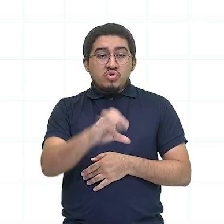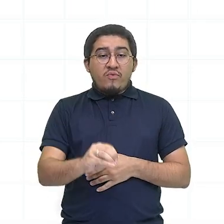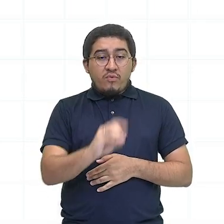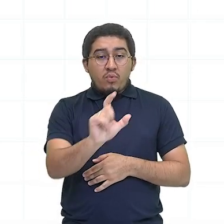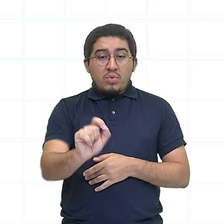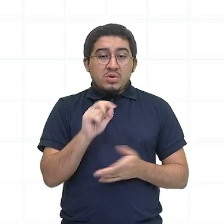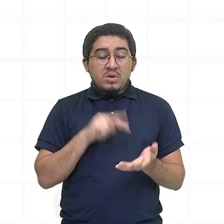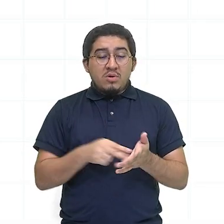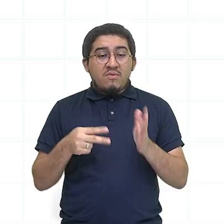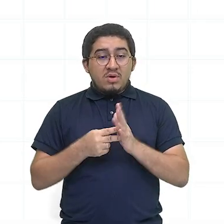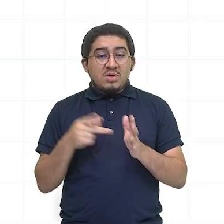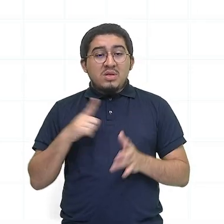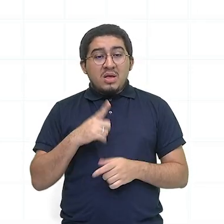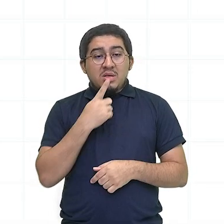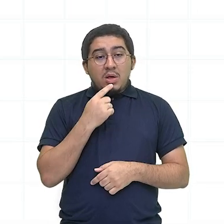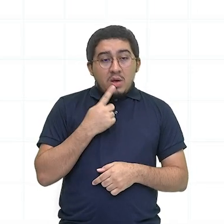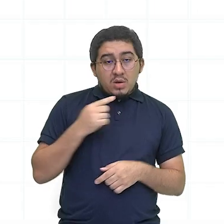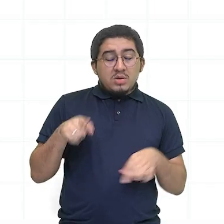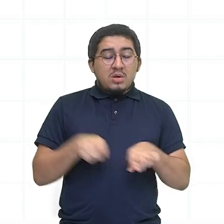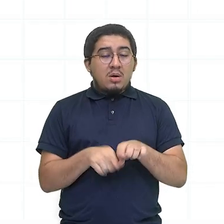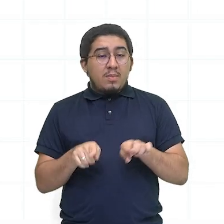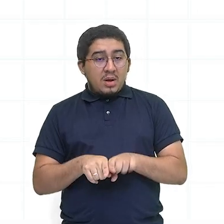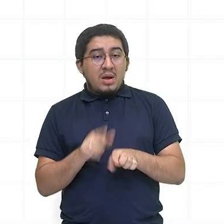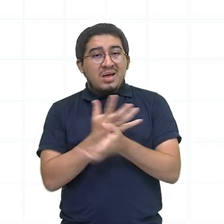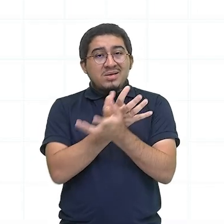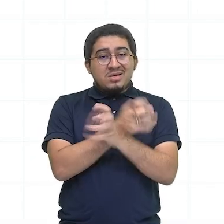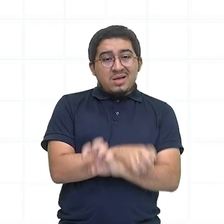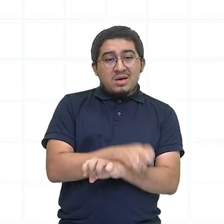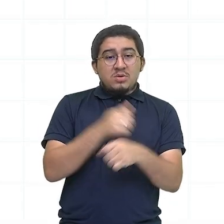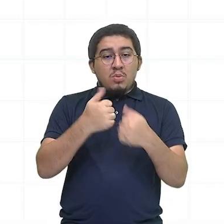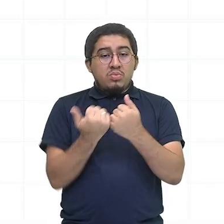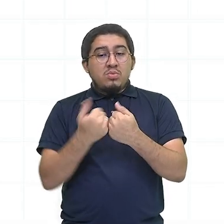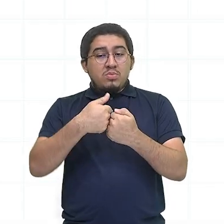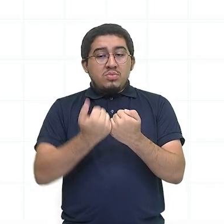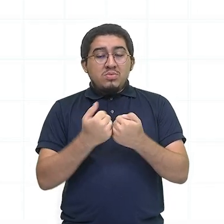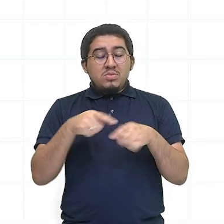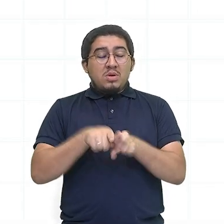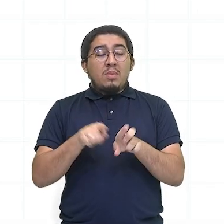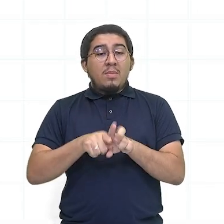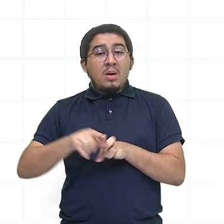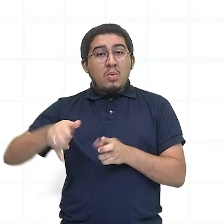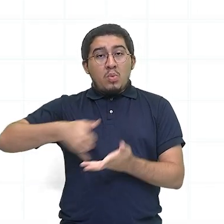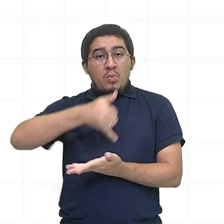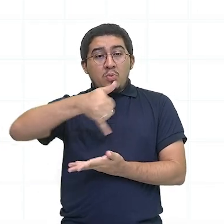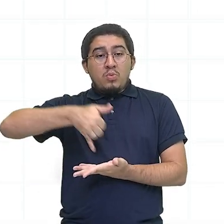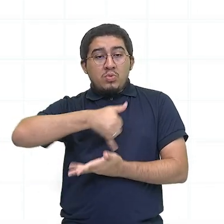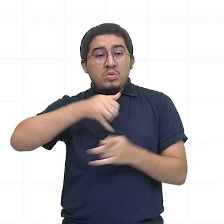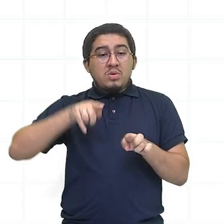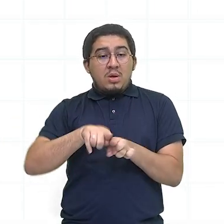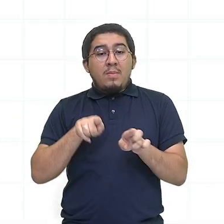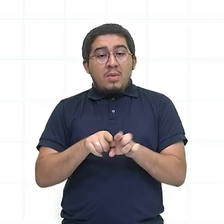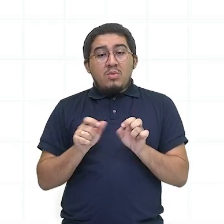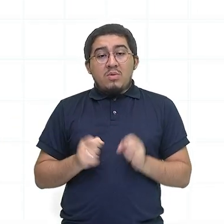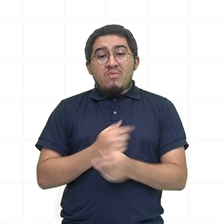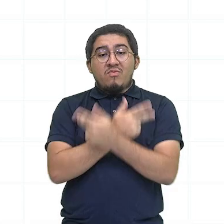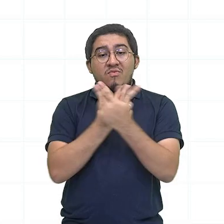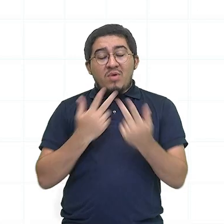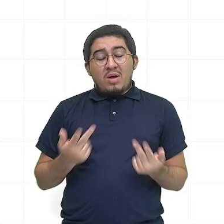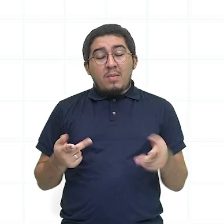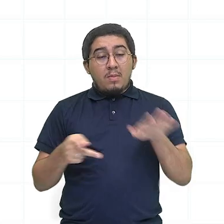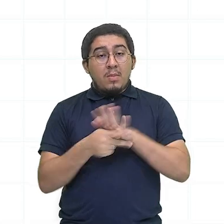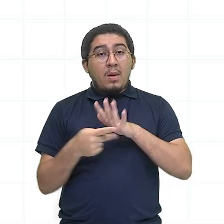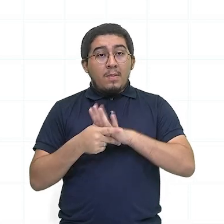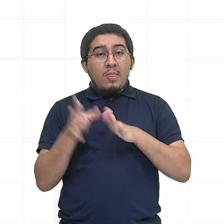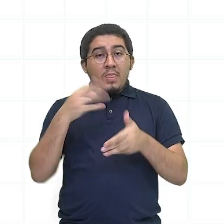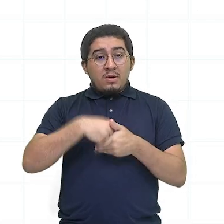ele vai compor tanto sangue quanto cartilagem, tecido adiposo, que é a gordura, o conjuntivo frouxo, bem como o conjuntivo